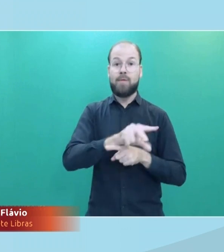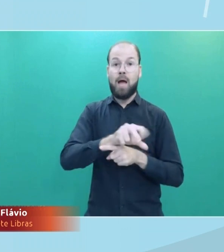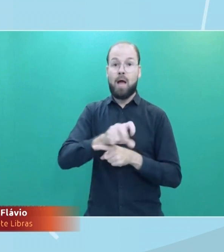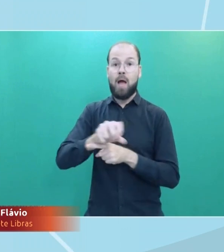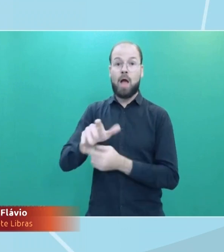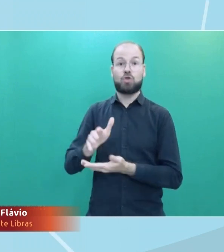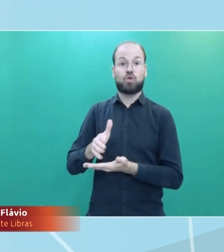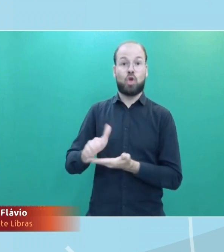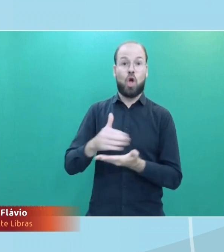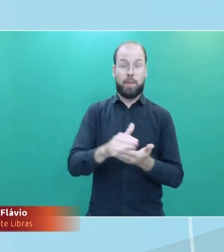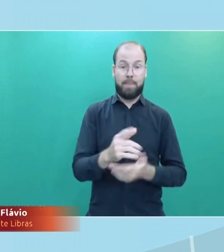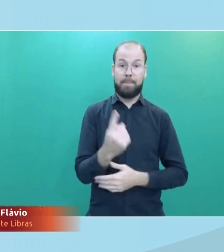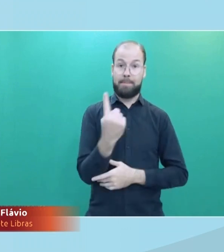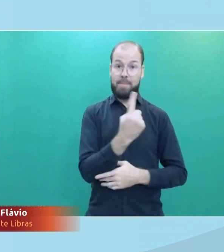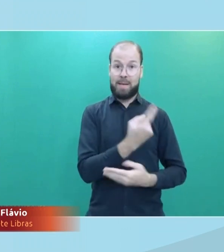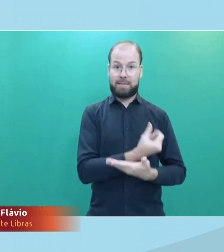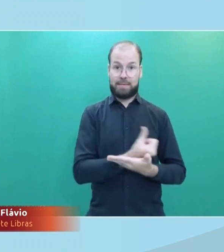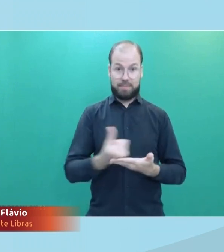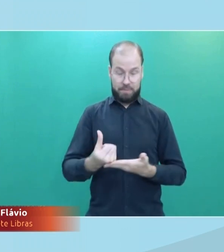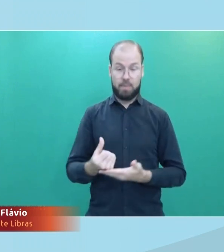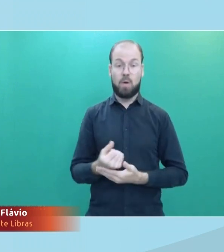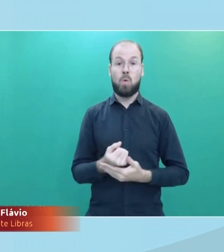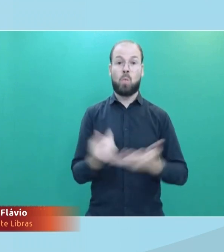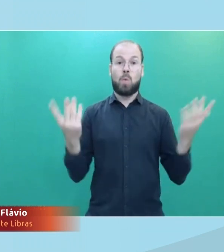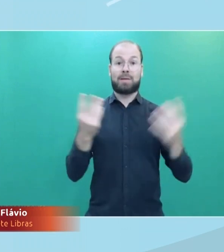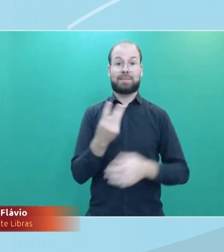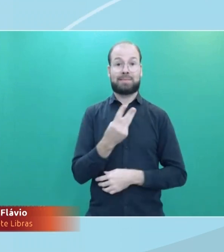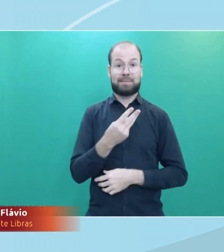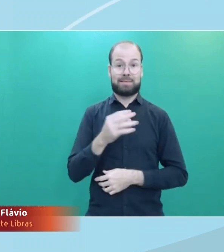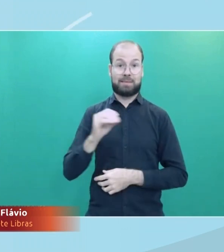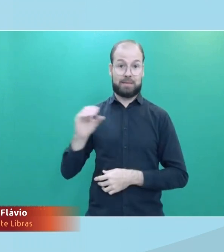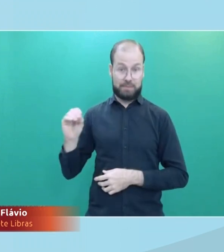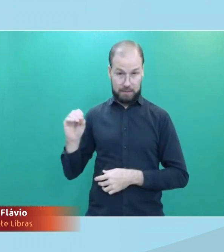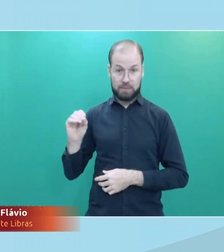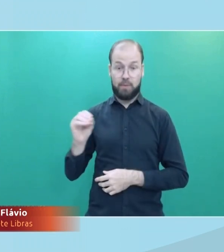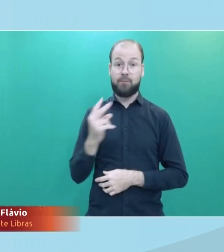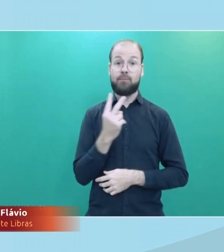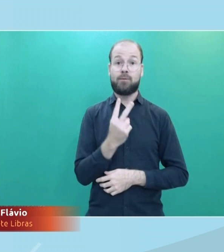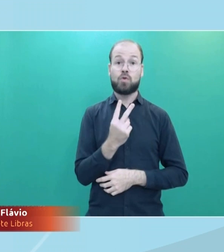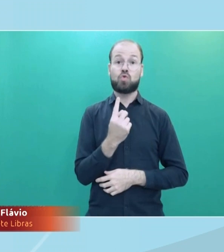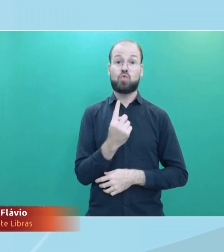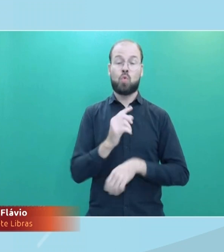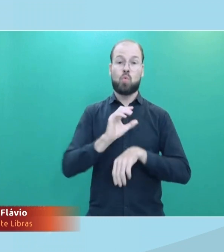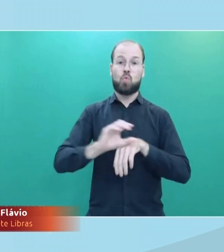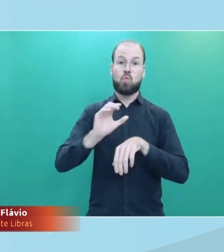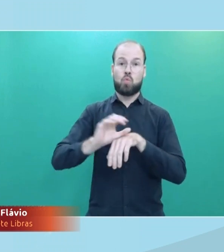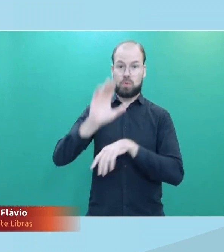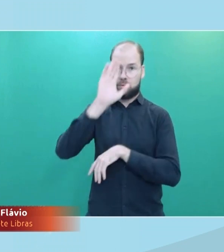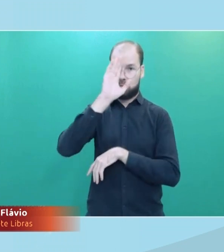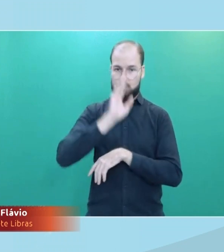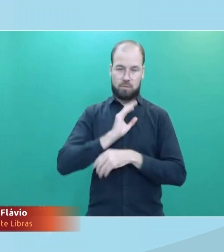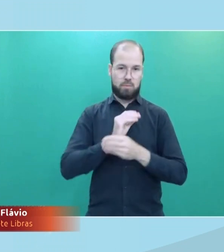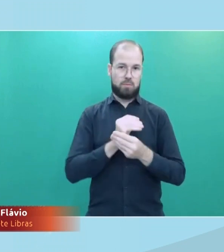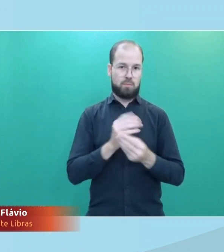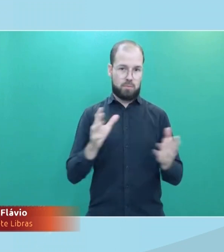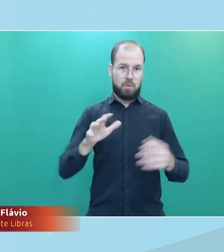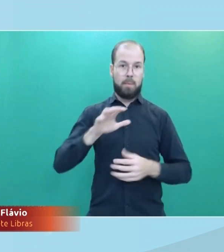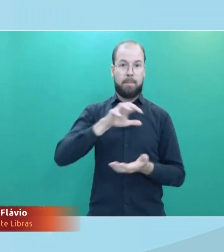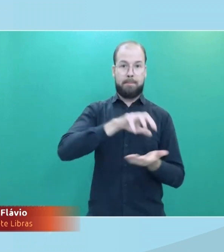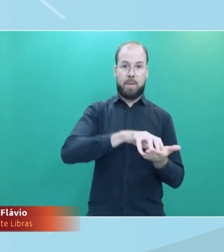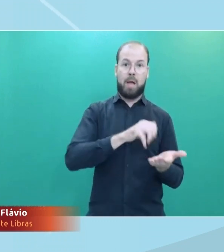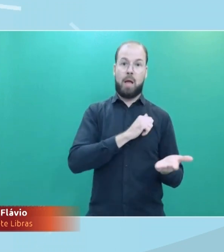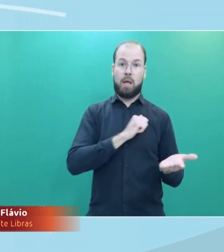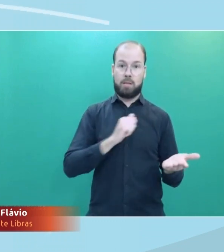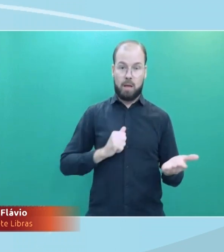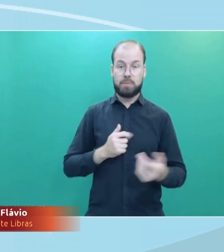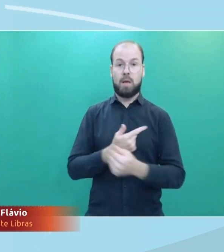ano. São 300 vagas em 21 cursos gratuitos, que estão distribuídos nos campos Anápolis,